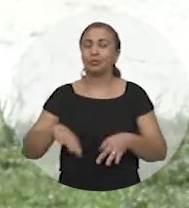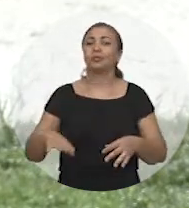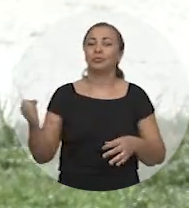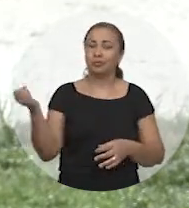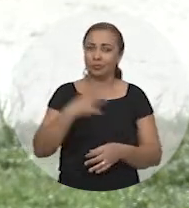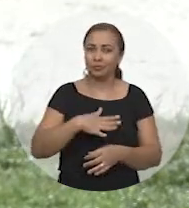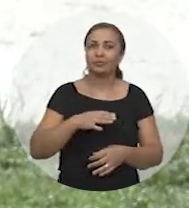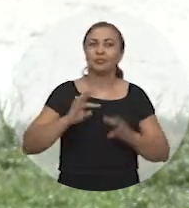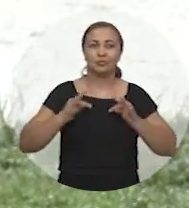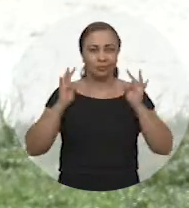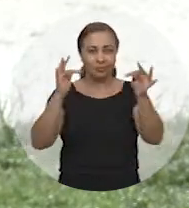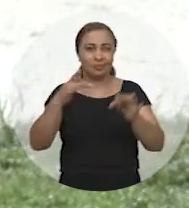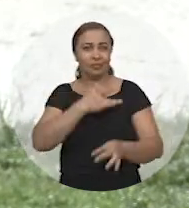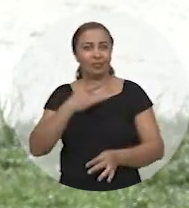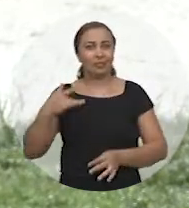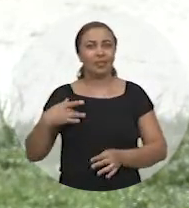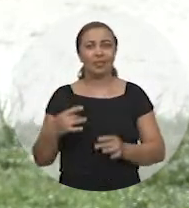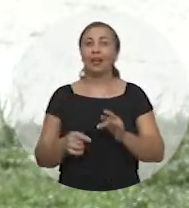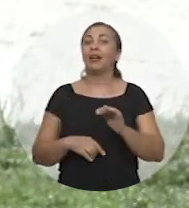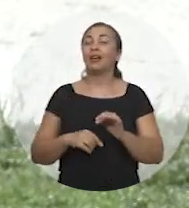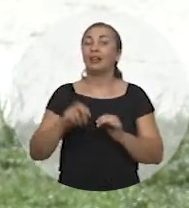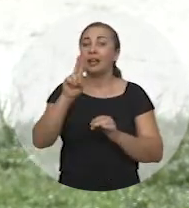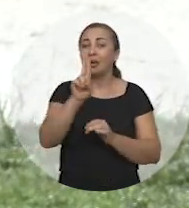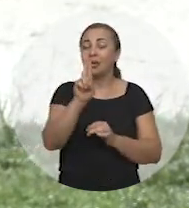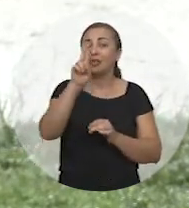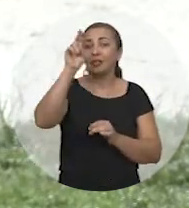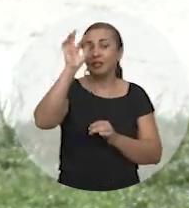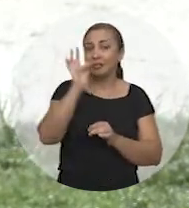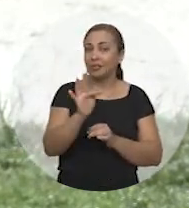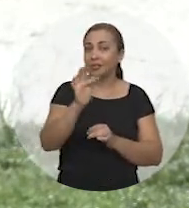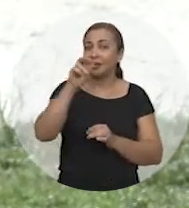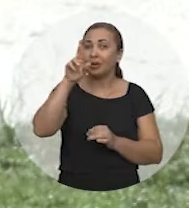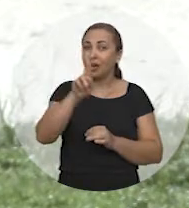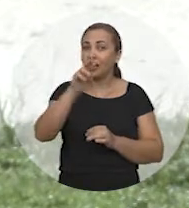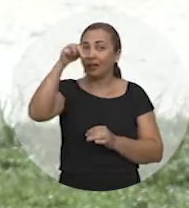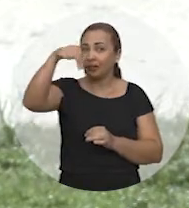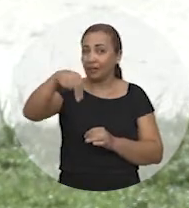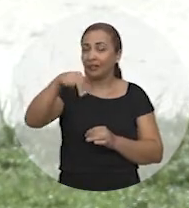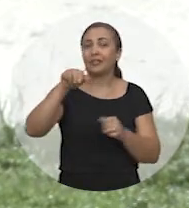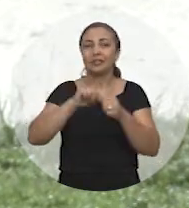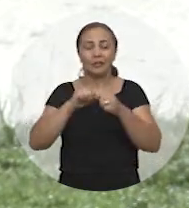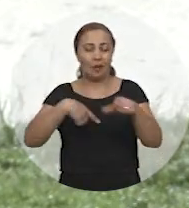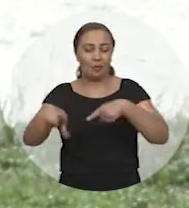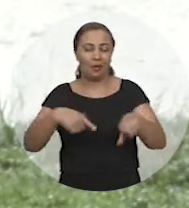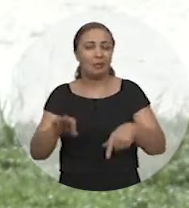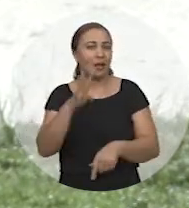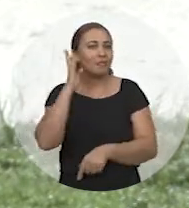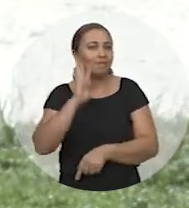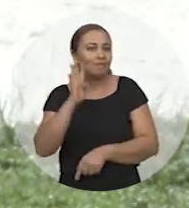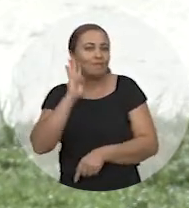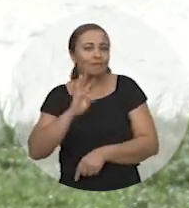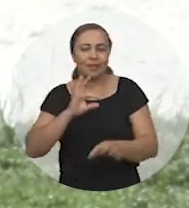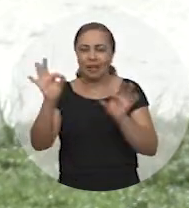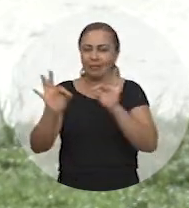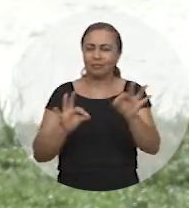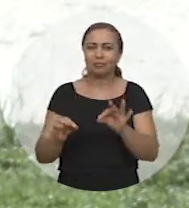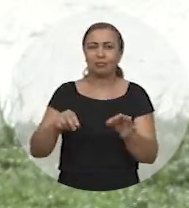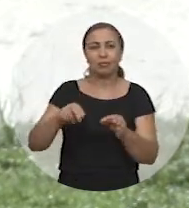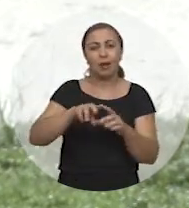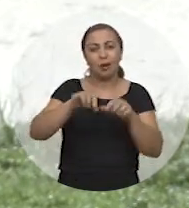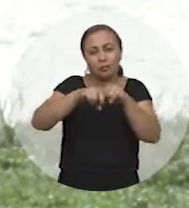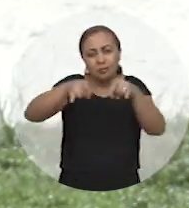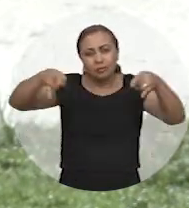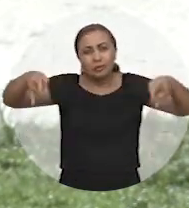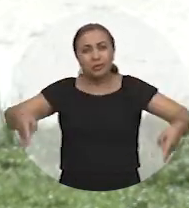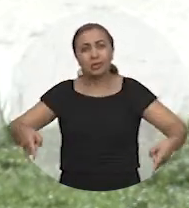laboratório de inovação tecnológica em saúde da Universidade Federal do Rio Grande do Norte faz um trabalho bem bacana na regulação